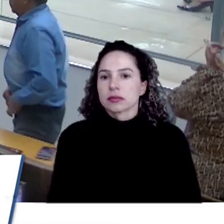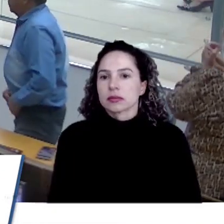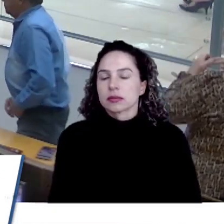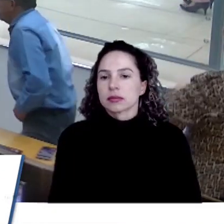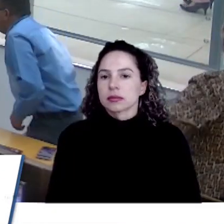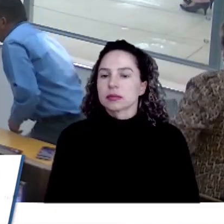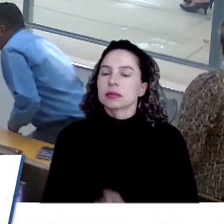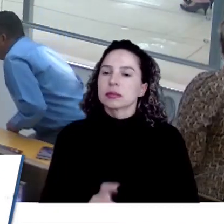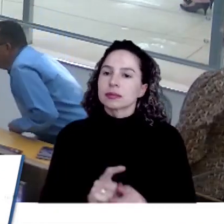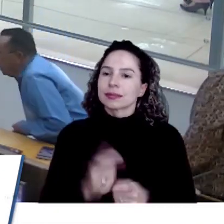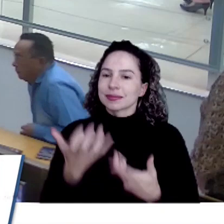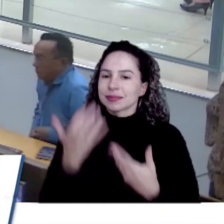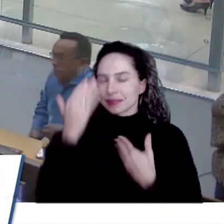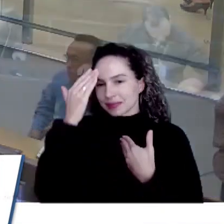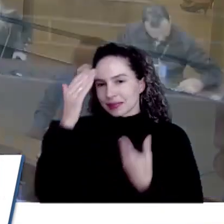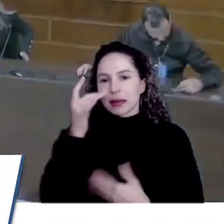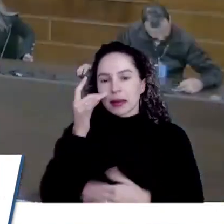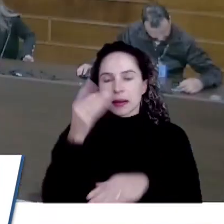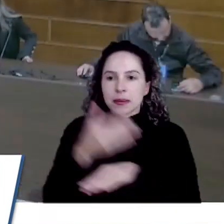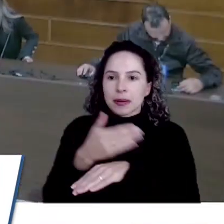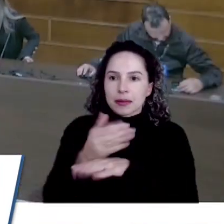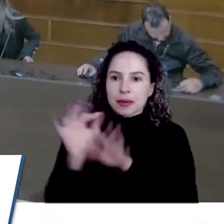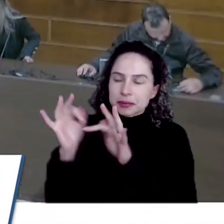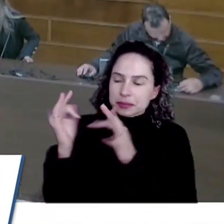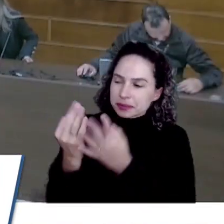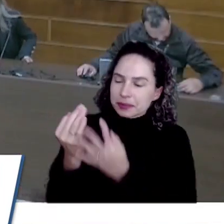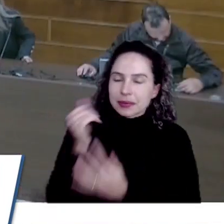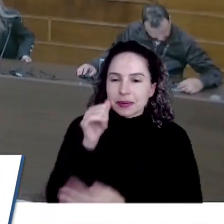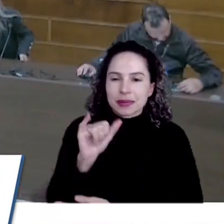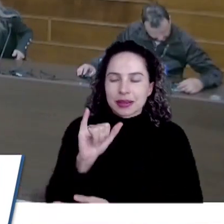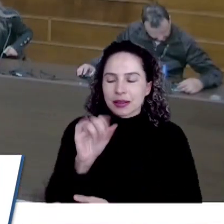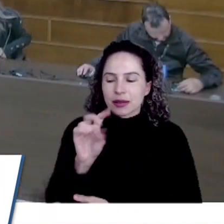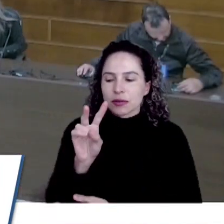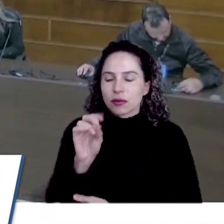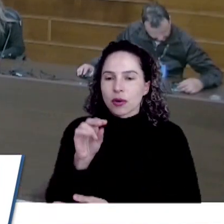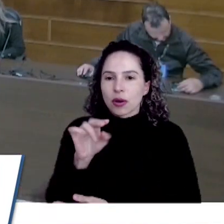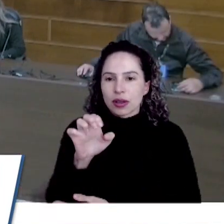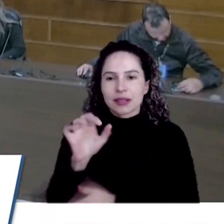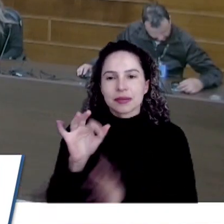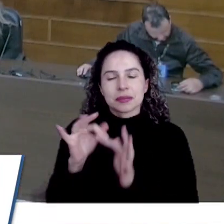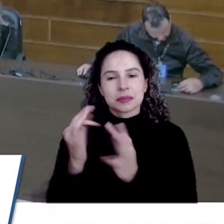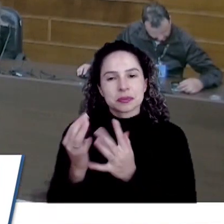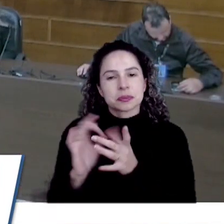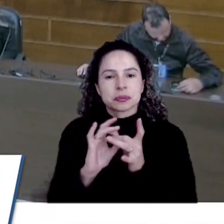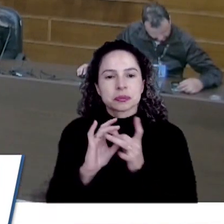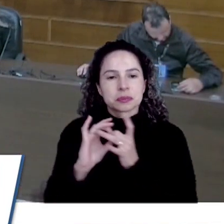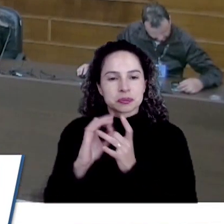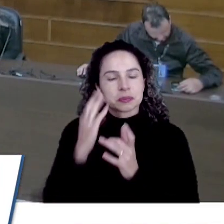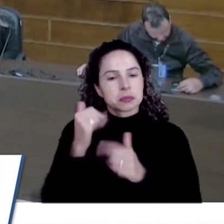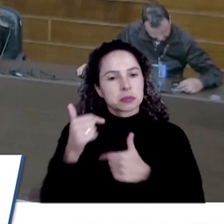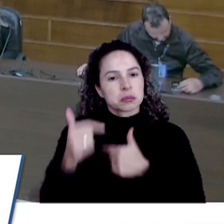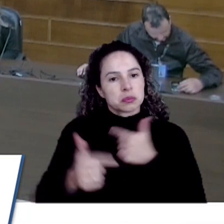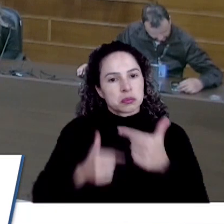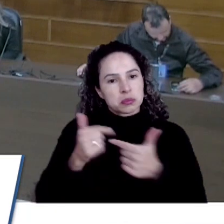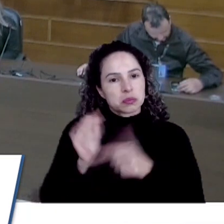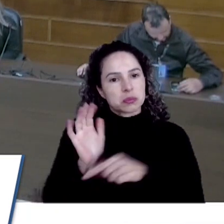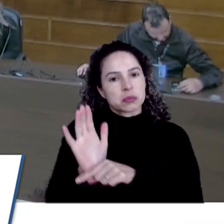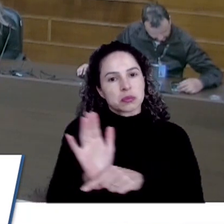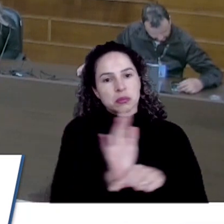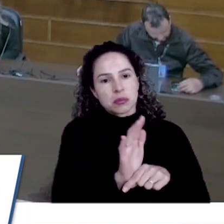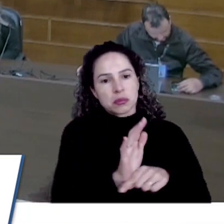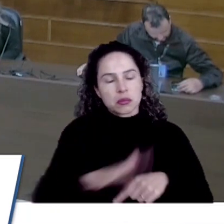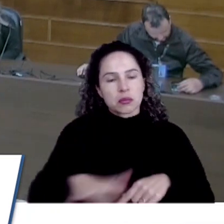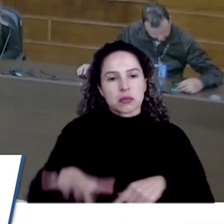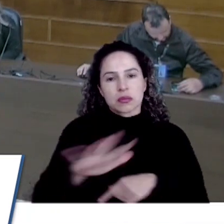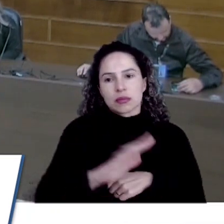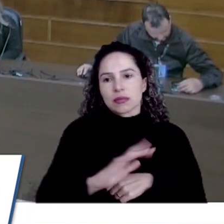Gostaria de agradecer a presença dos familiares da dona Ivone, família unida, que a gente sabe o trabalho que ela fez em prol dos próximos.